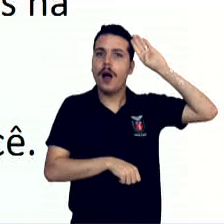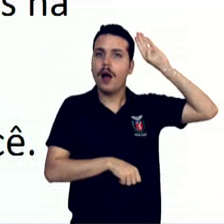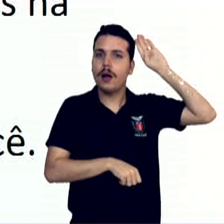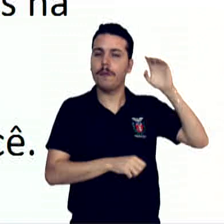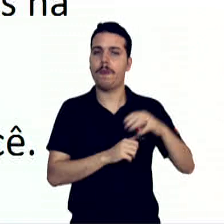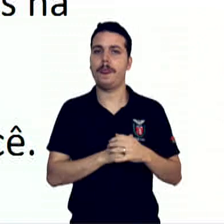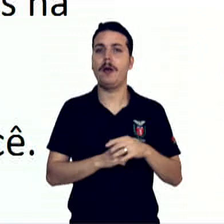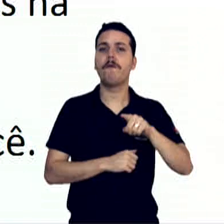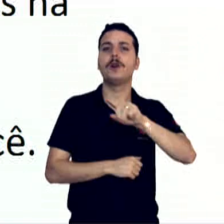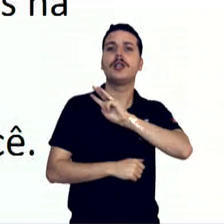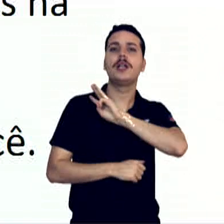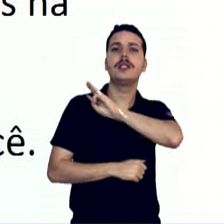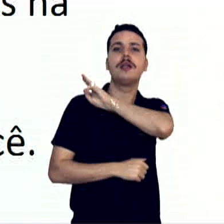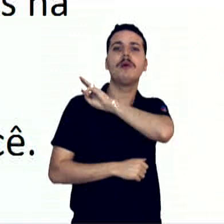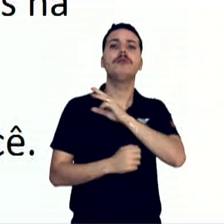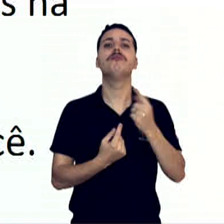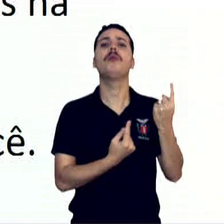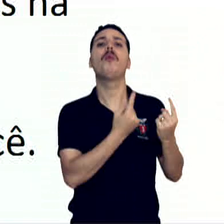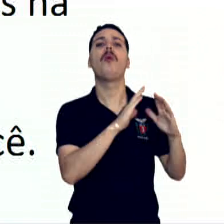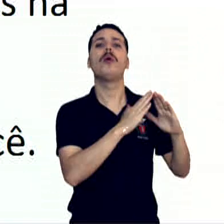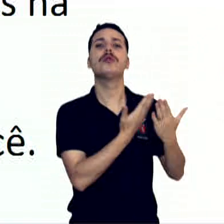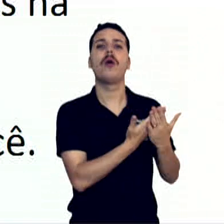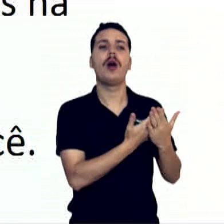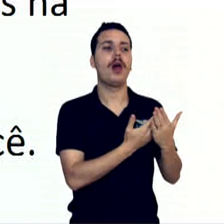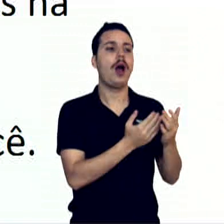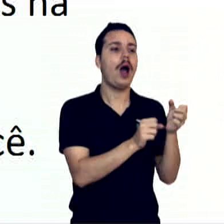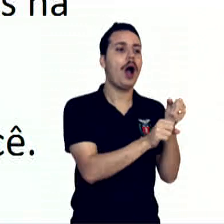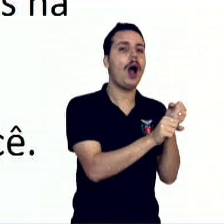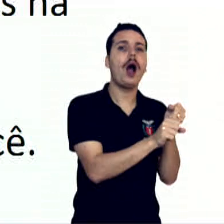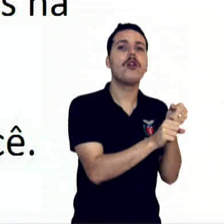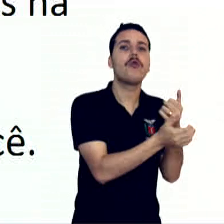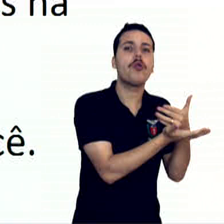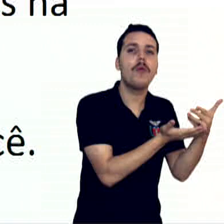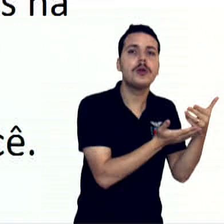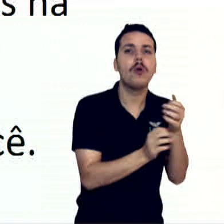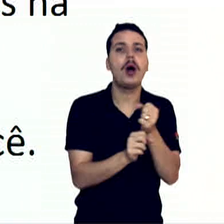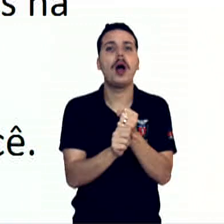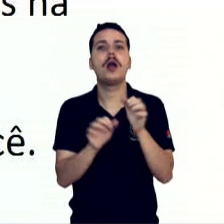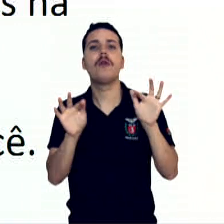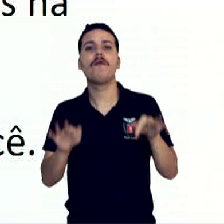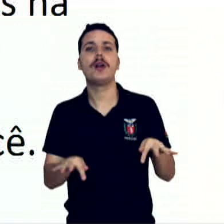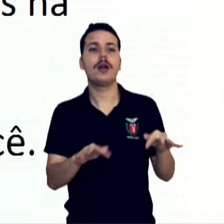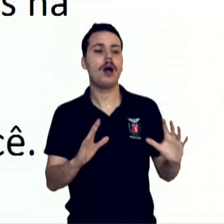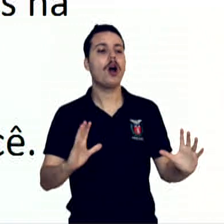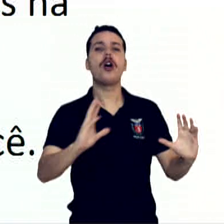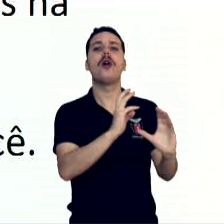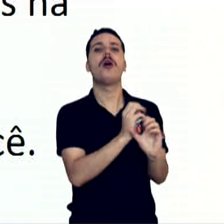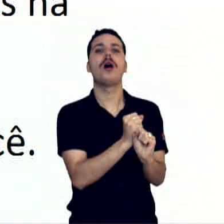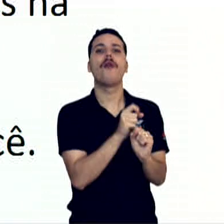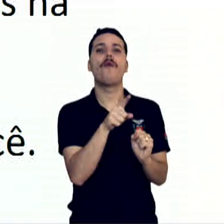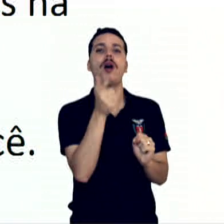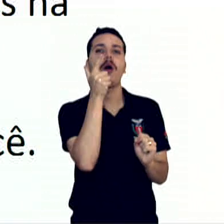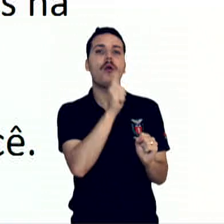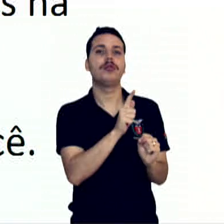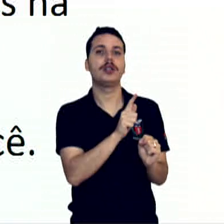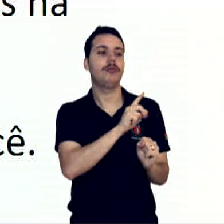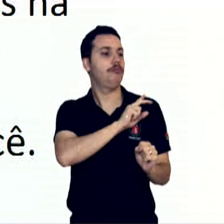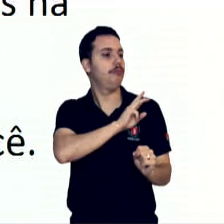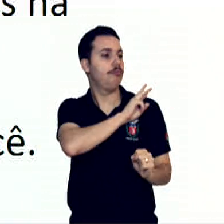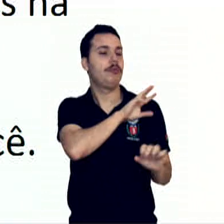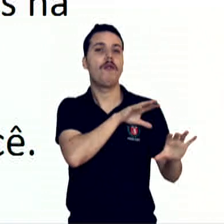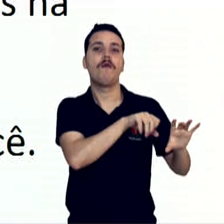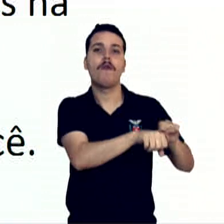ensino médio em qual escola, de que ano a que ano, quanto tempo, né, você levou para fazer o ensino médio, a